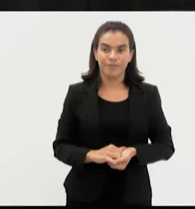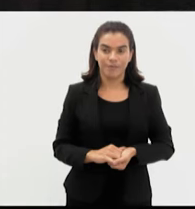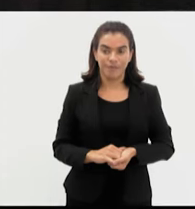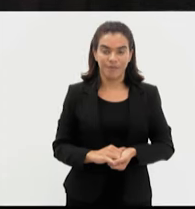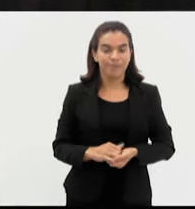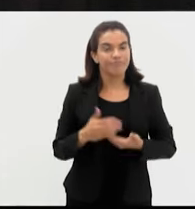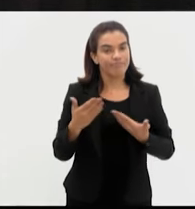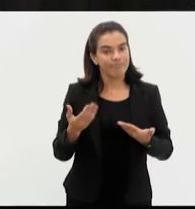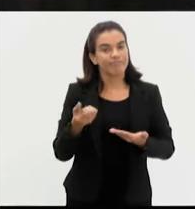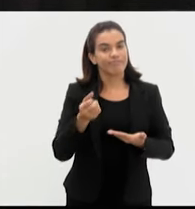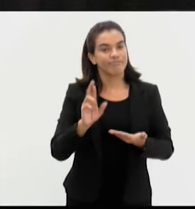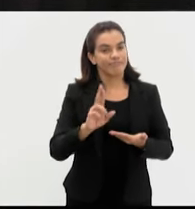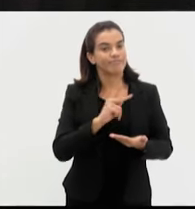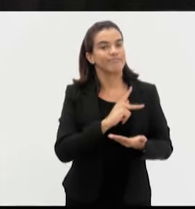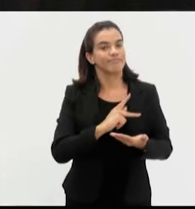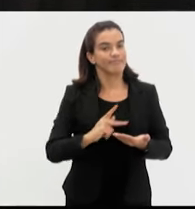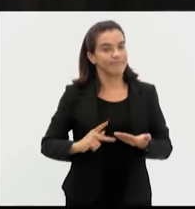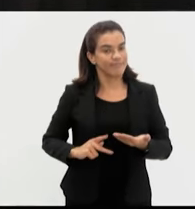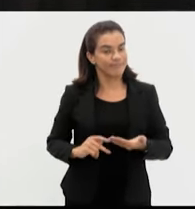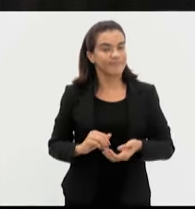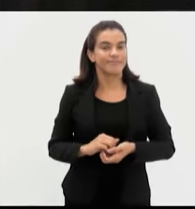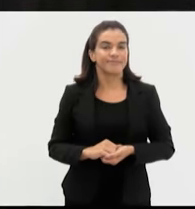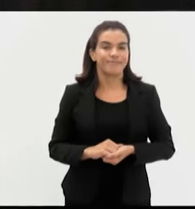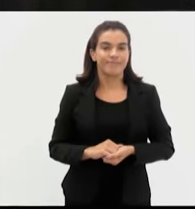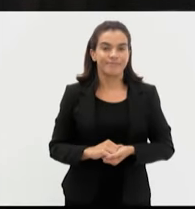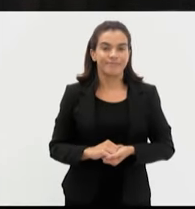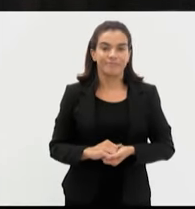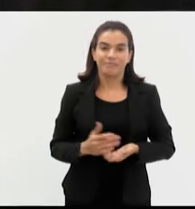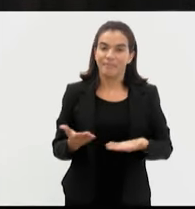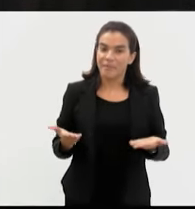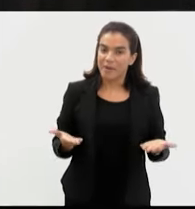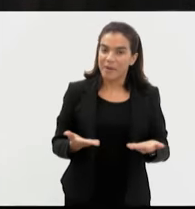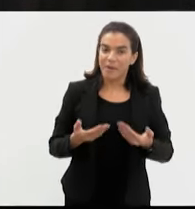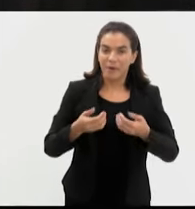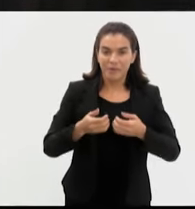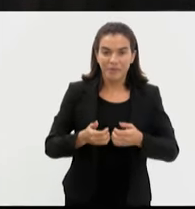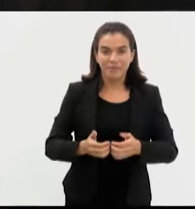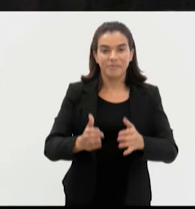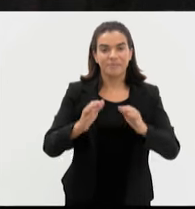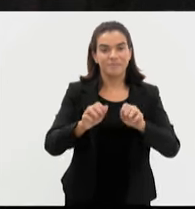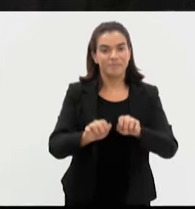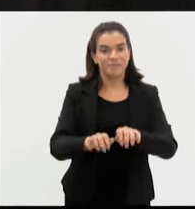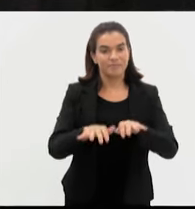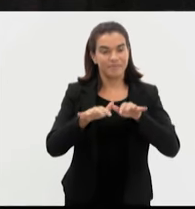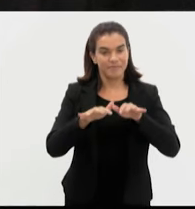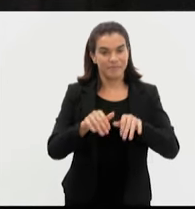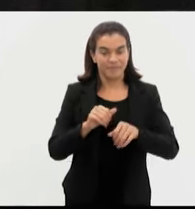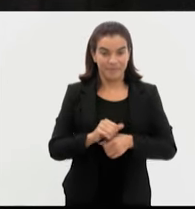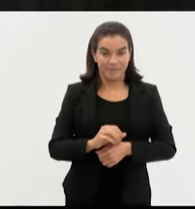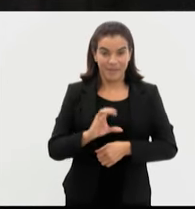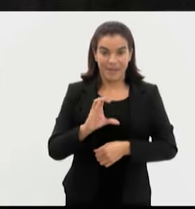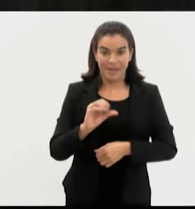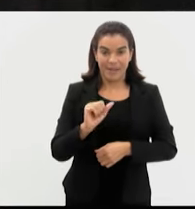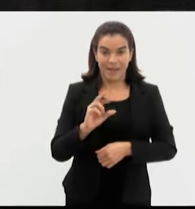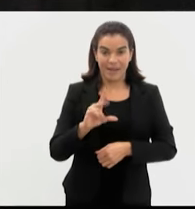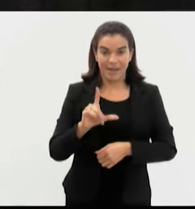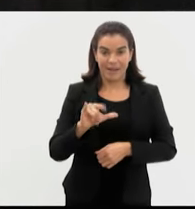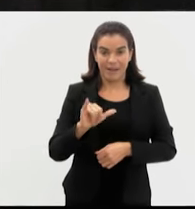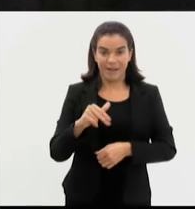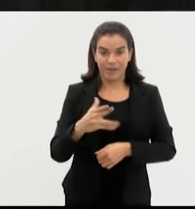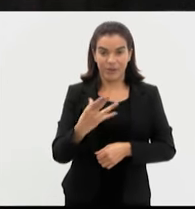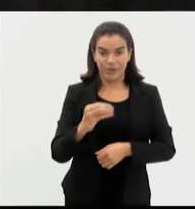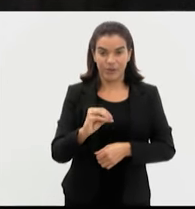senhor presidente do expediente Inicial Deputado Carlinho do